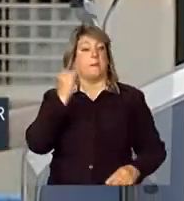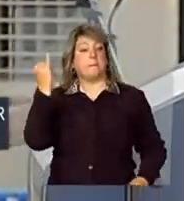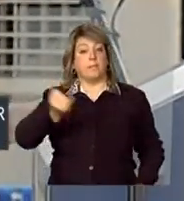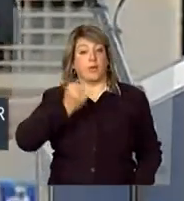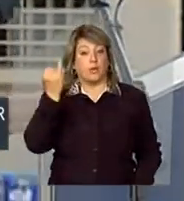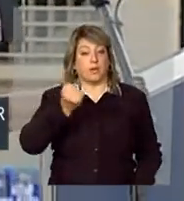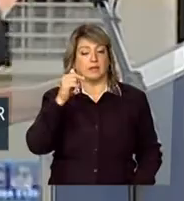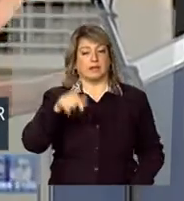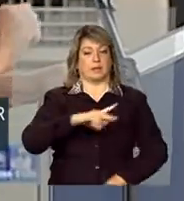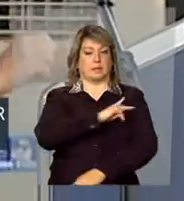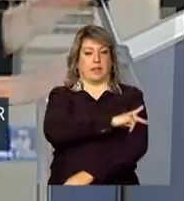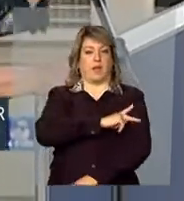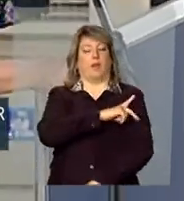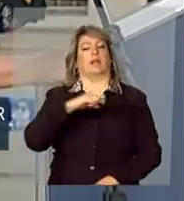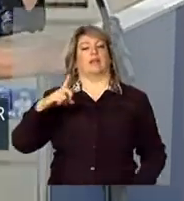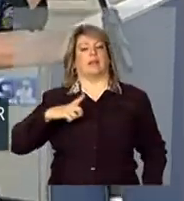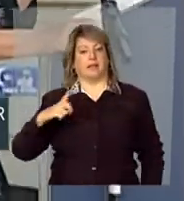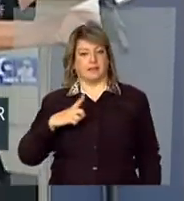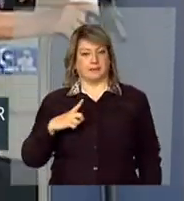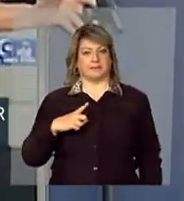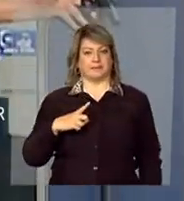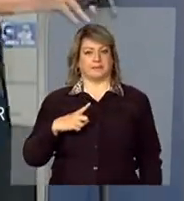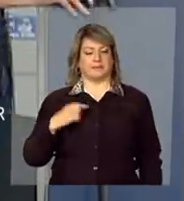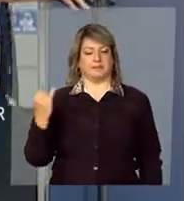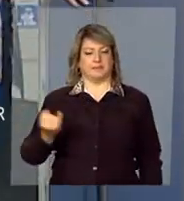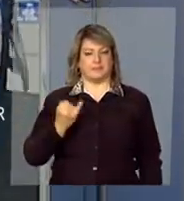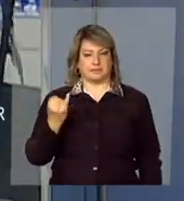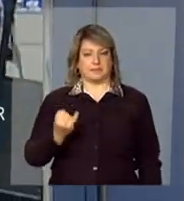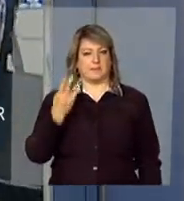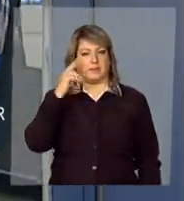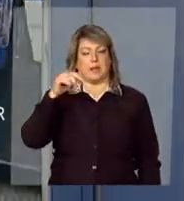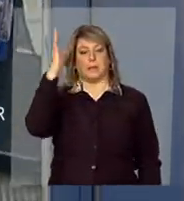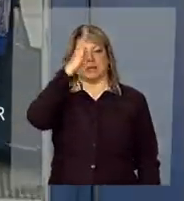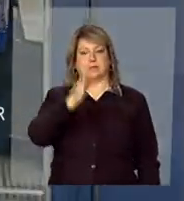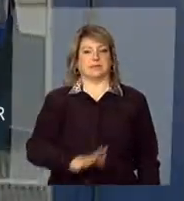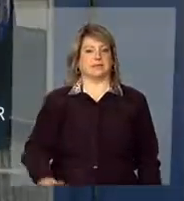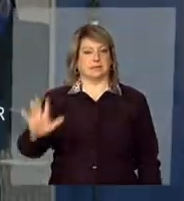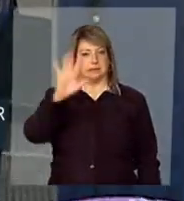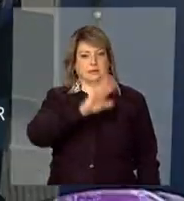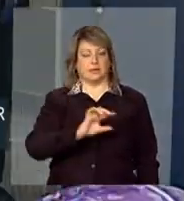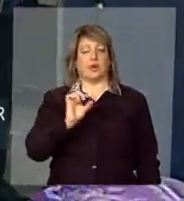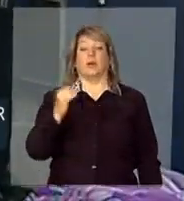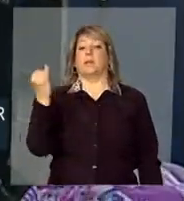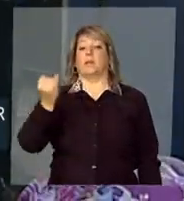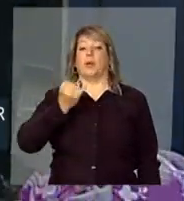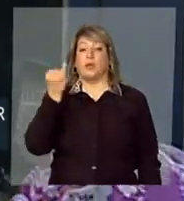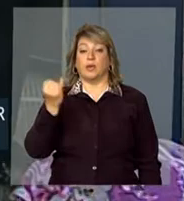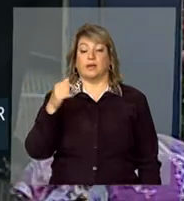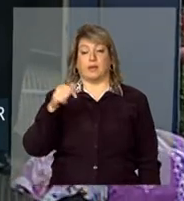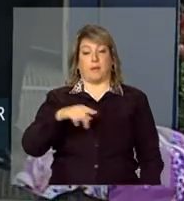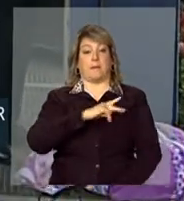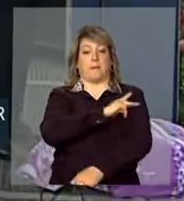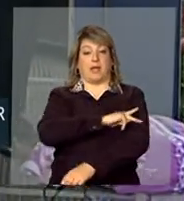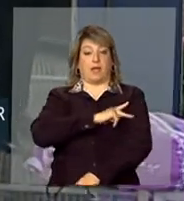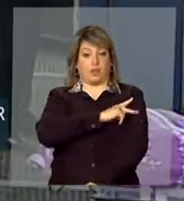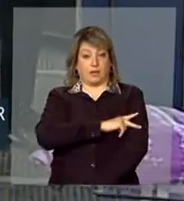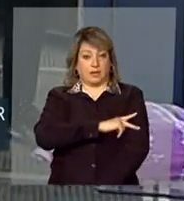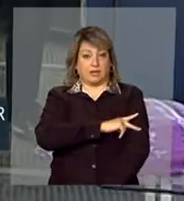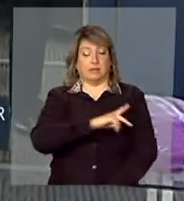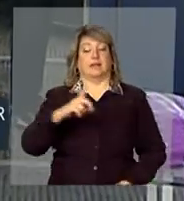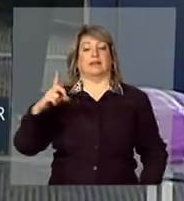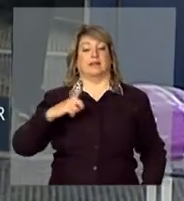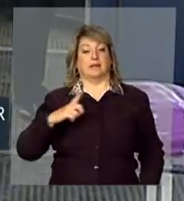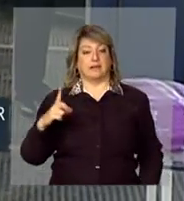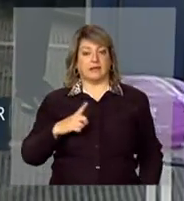que o Piauí tem para o Brasil, pela importância que o Piauí